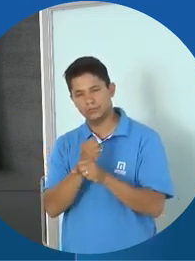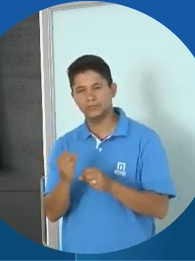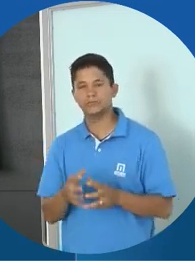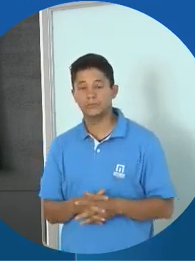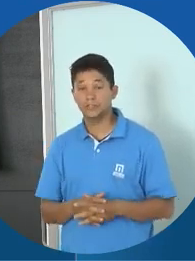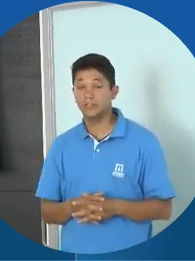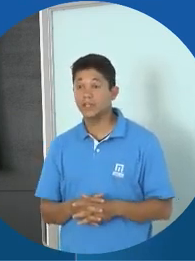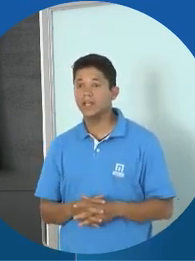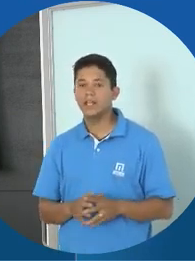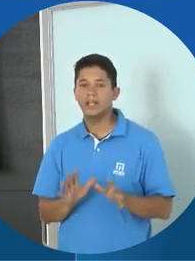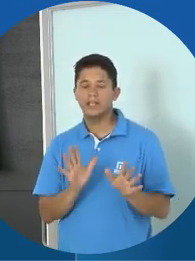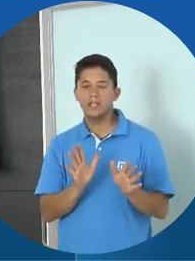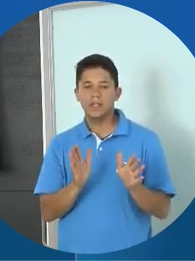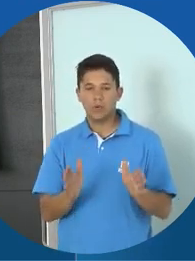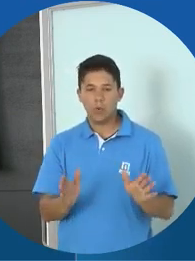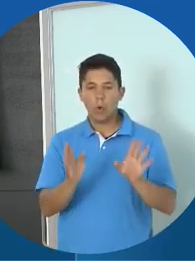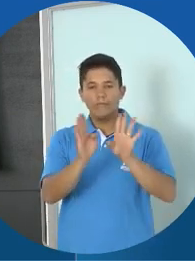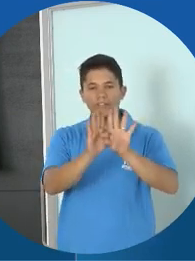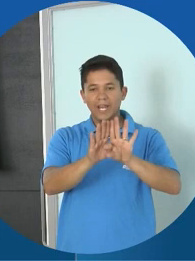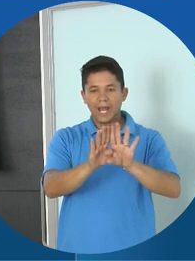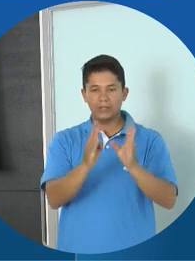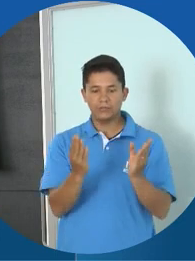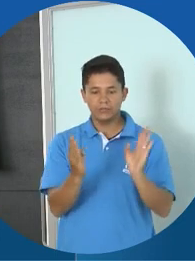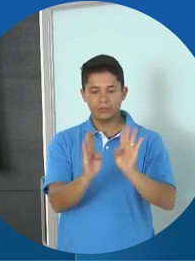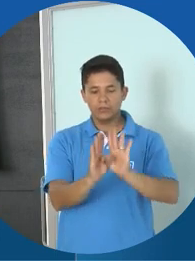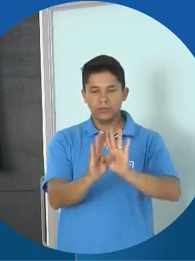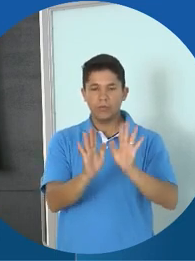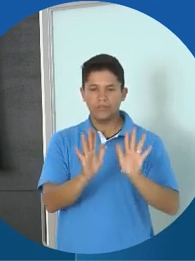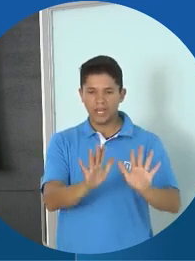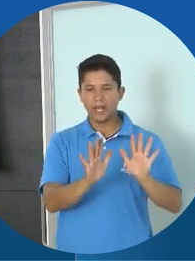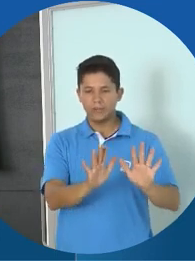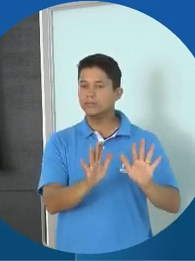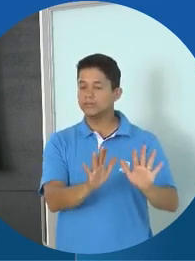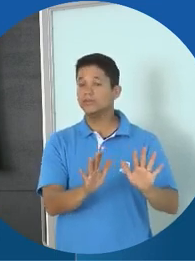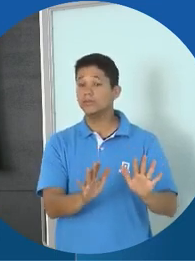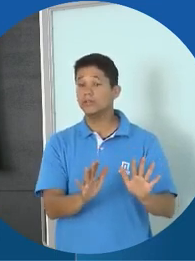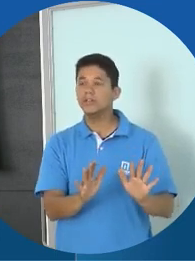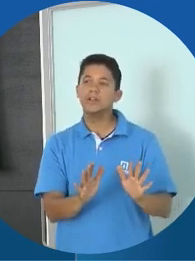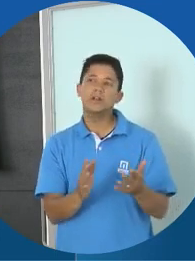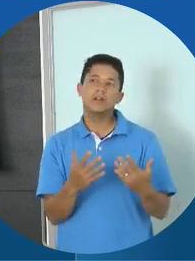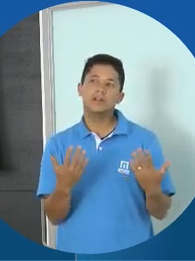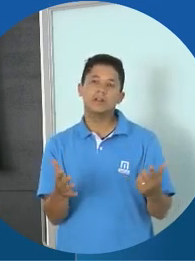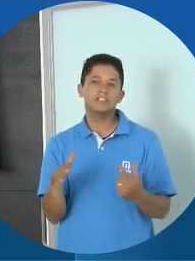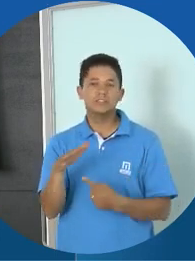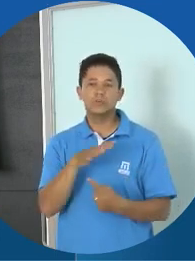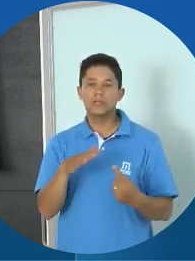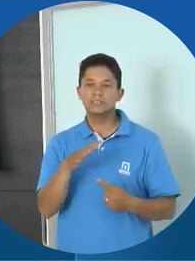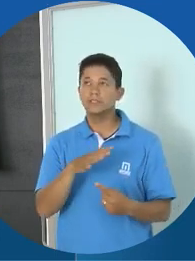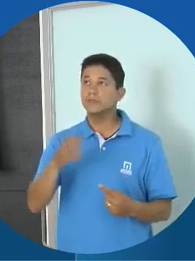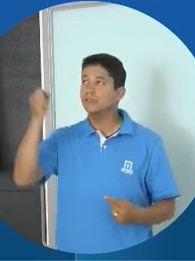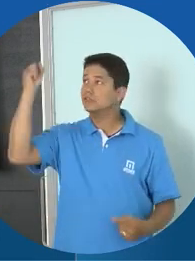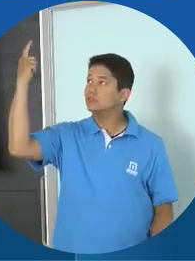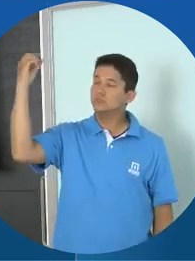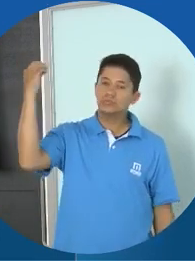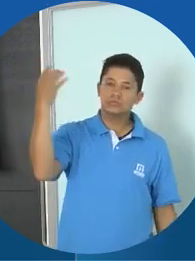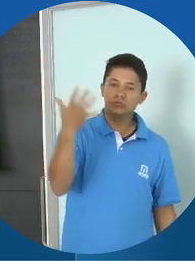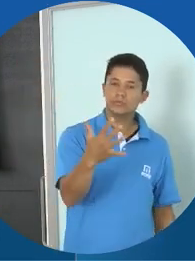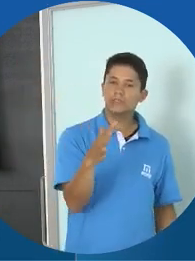ele confinado, ele numa situação que ele não está submetido a raios UV.